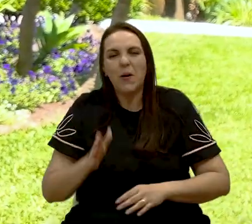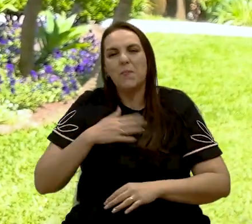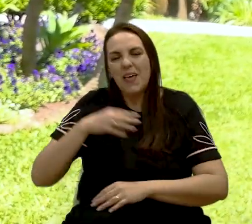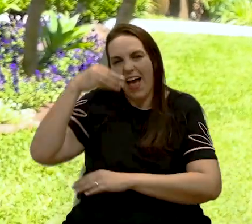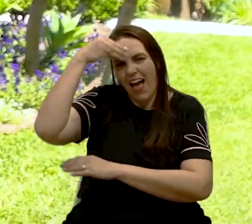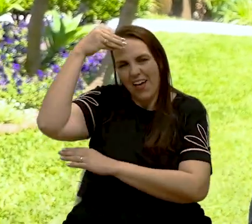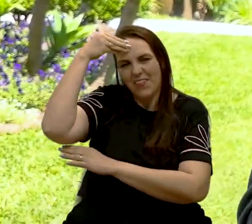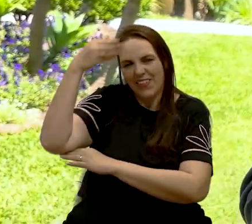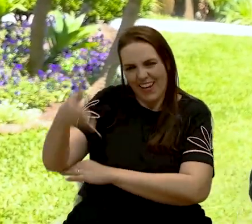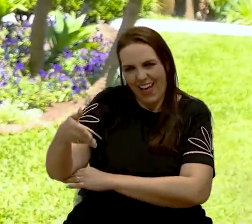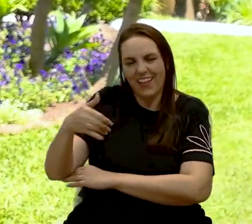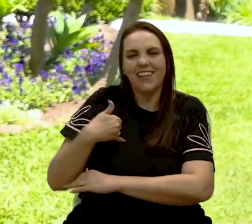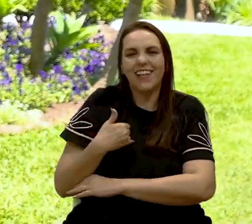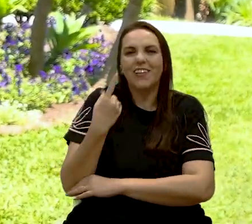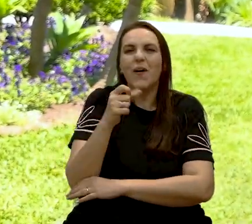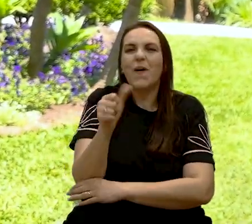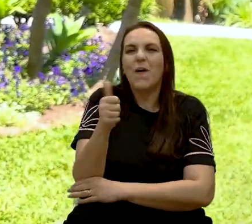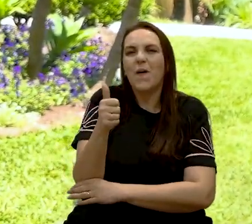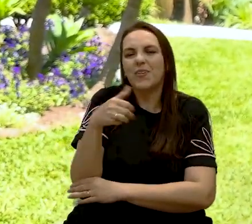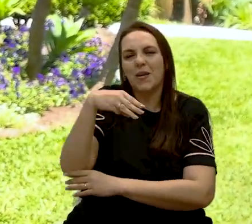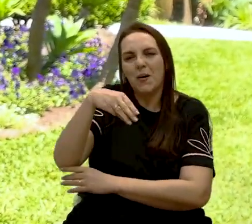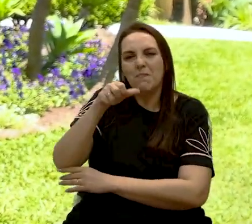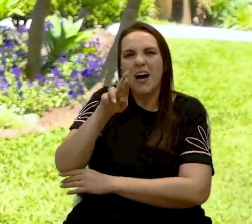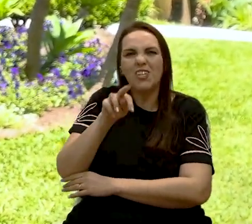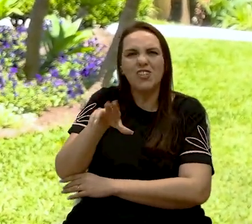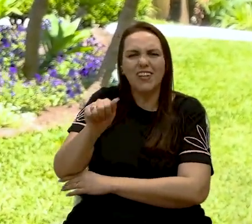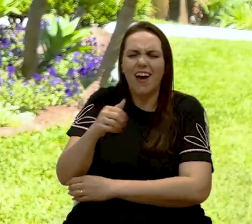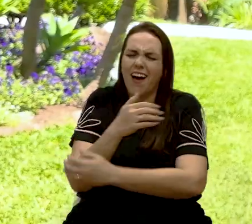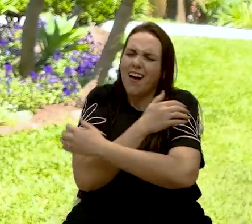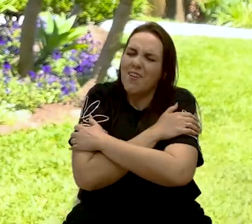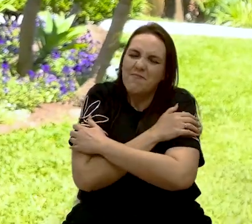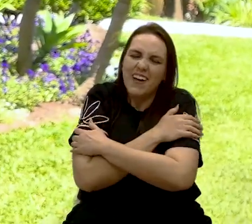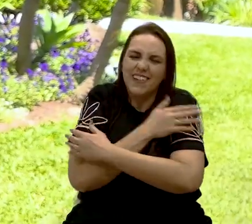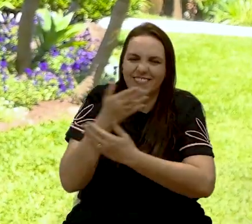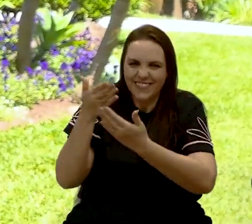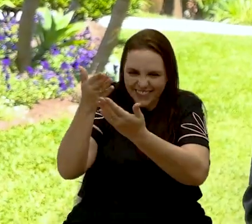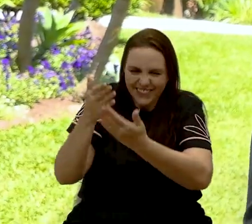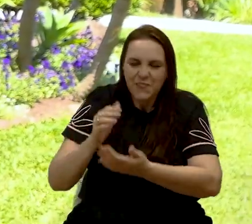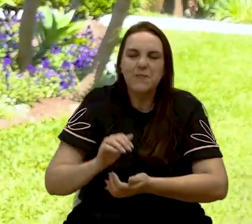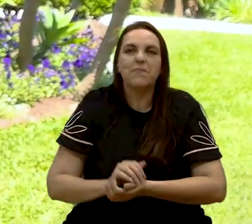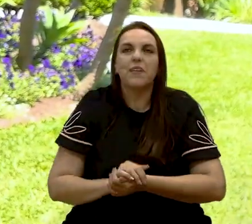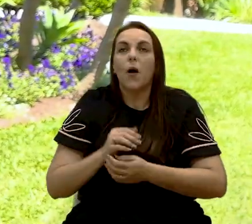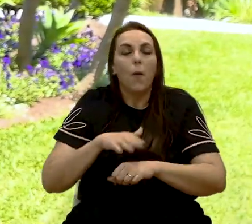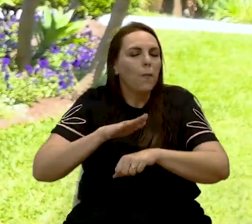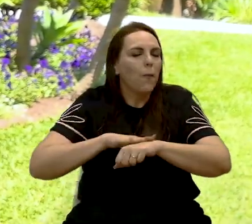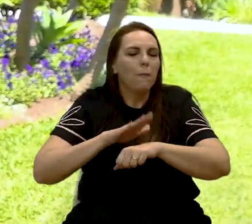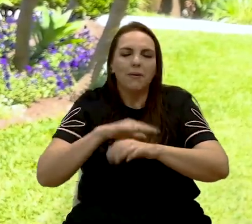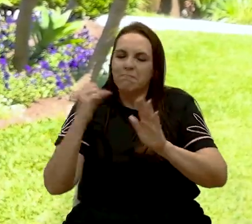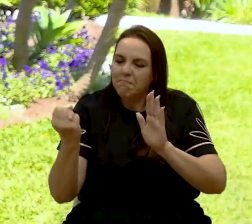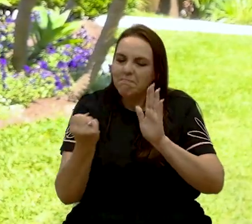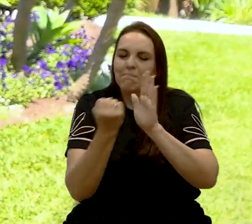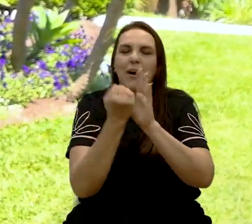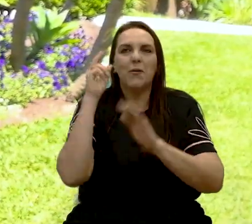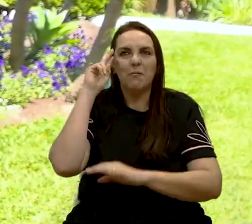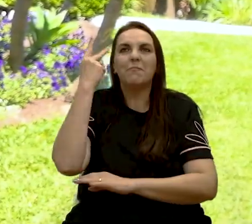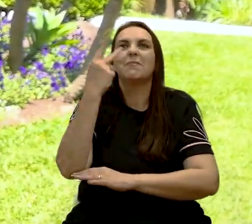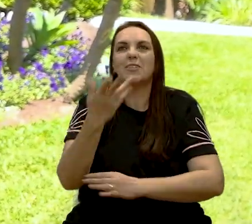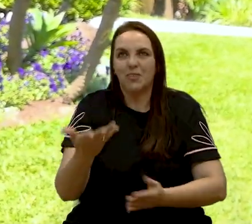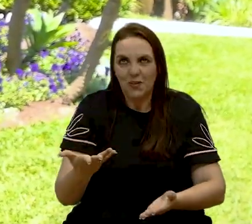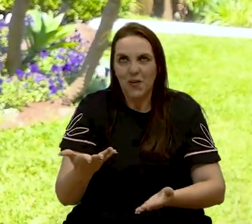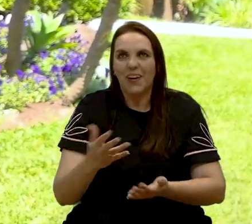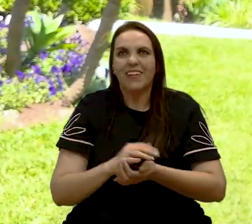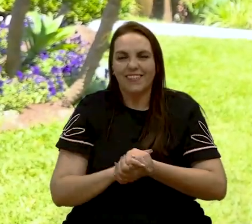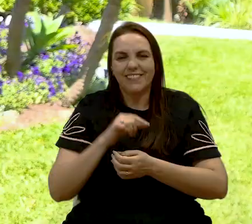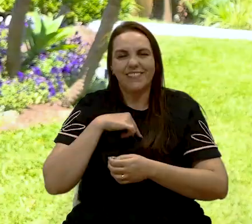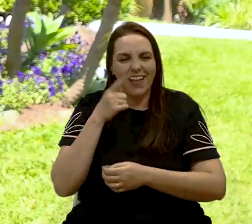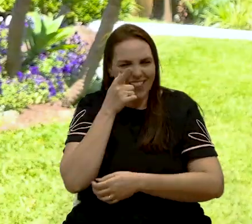nascendo hoje a minha filhada, do qual tem 11 anos, a Martina. Forte abraço, Martina! Então é um momento que marcou a minha história,